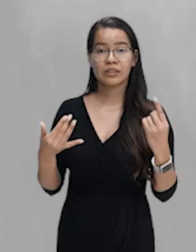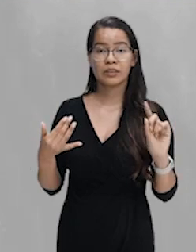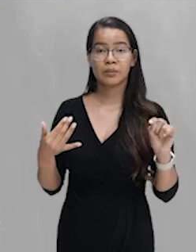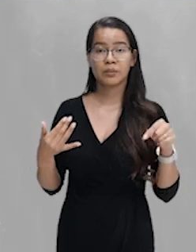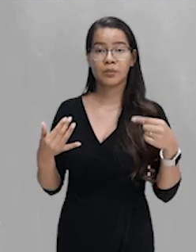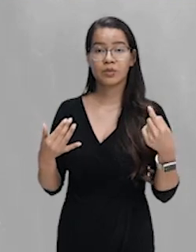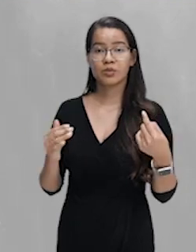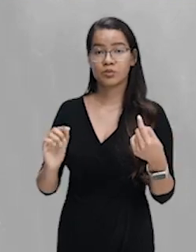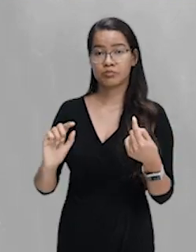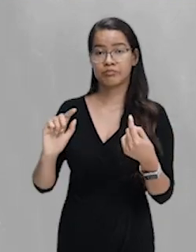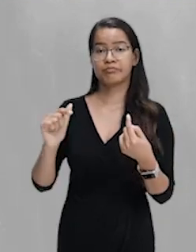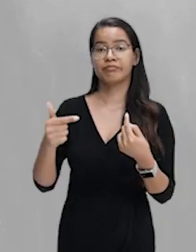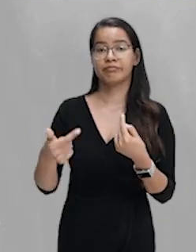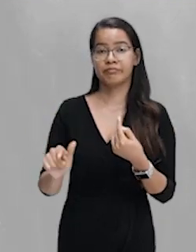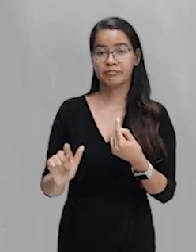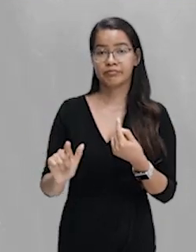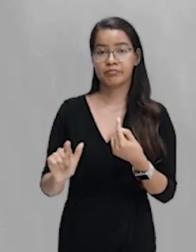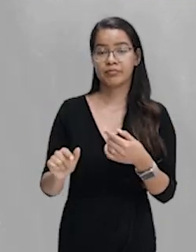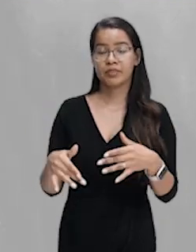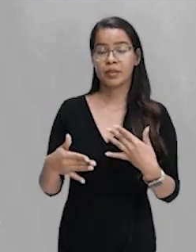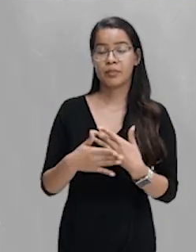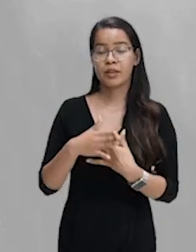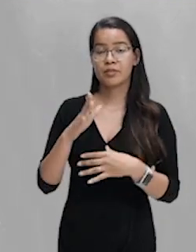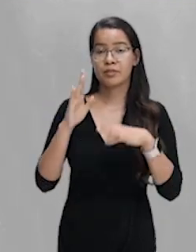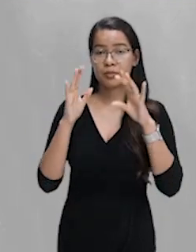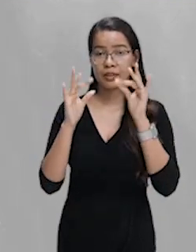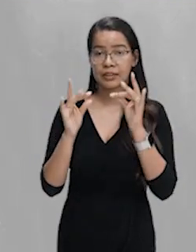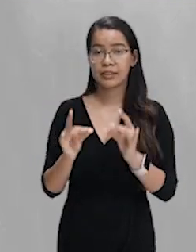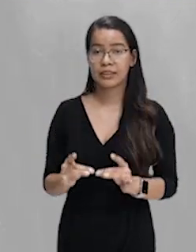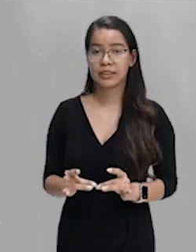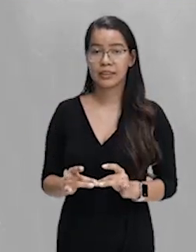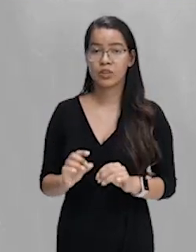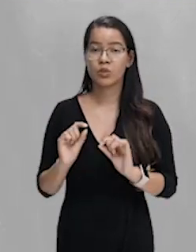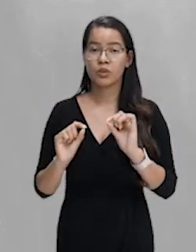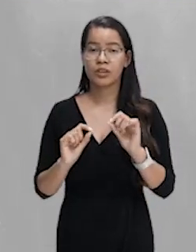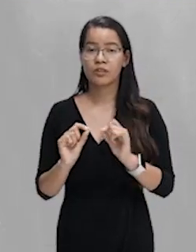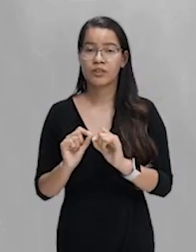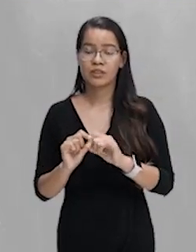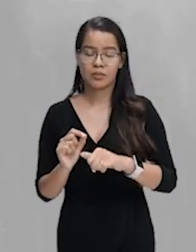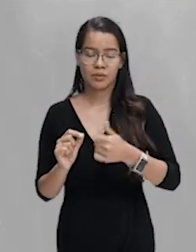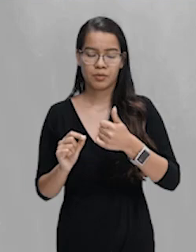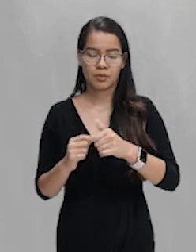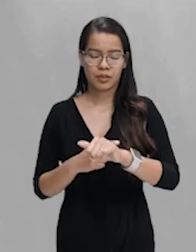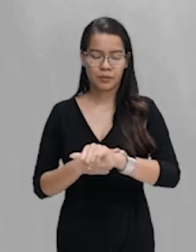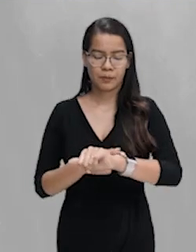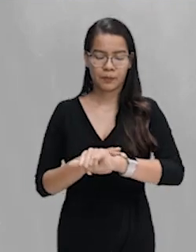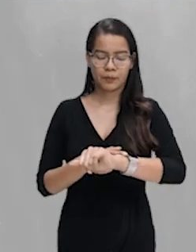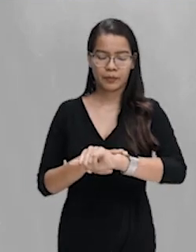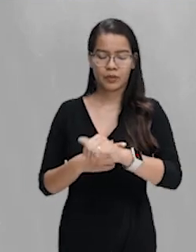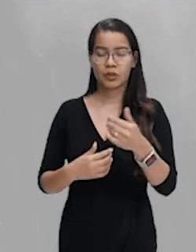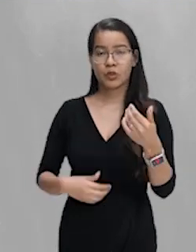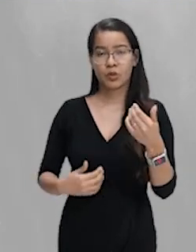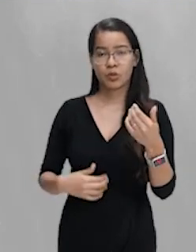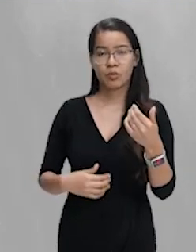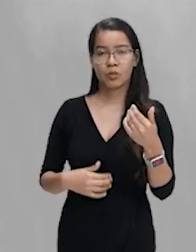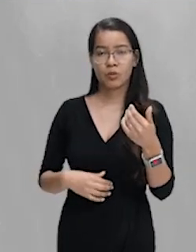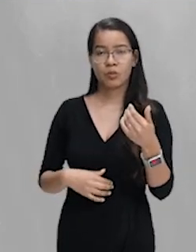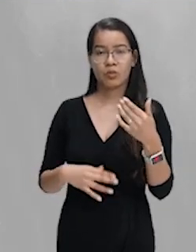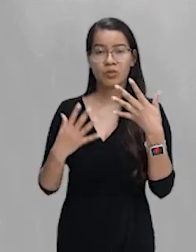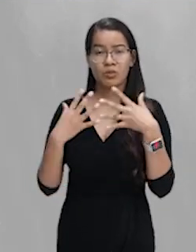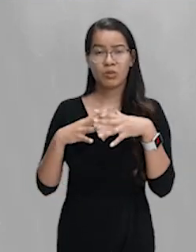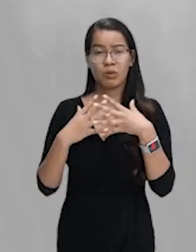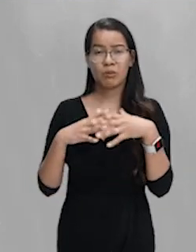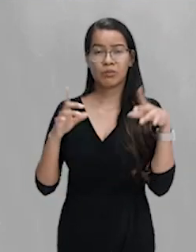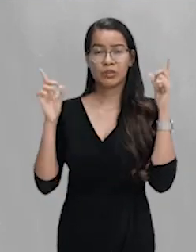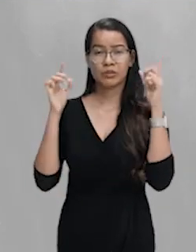outra. Então, mais uma observação. O que foi que ela fez primeiro? Ela tocou uma peça de música muito complicada ou